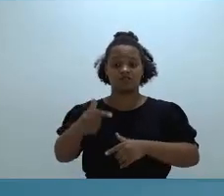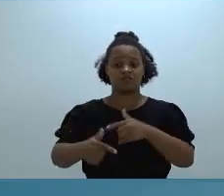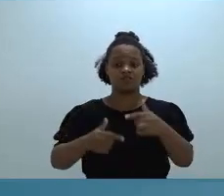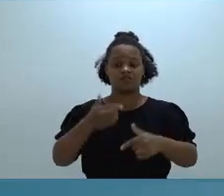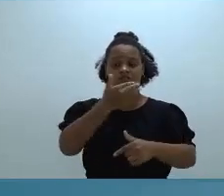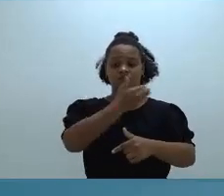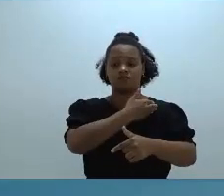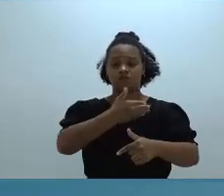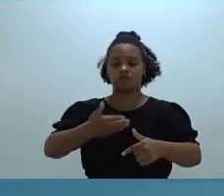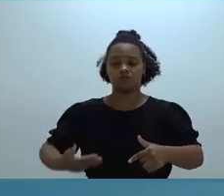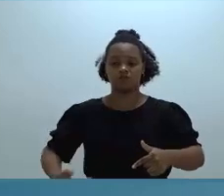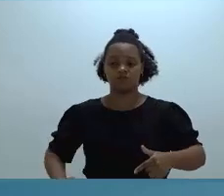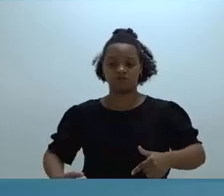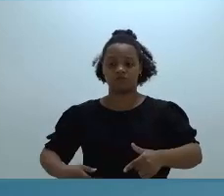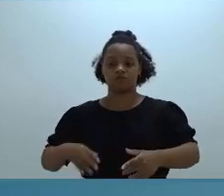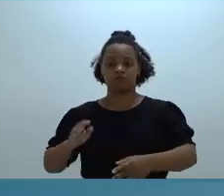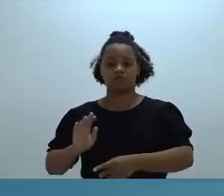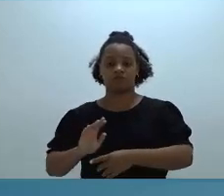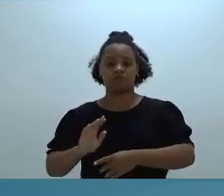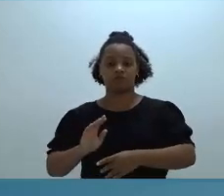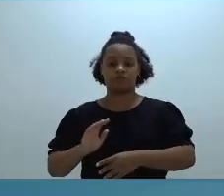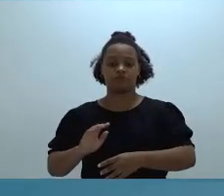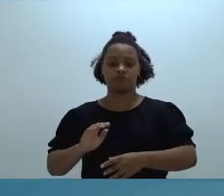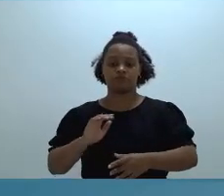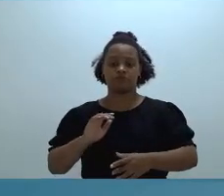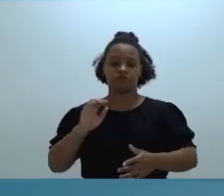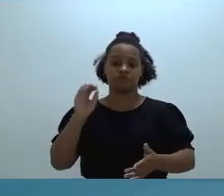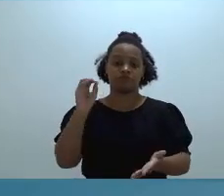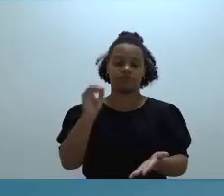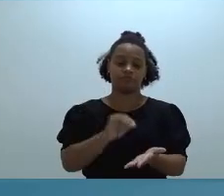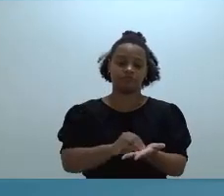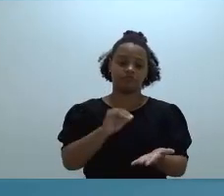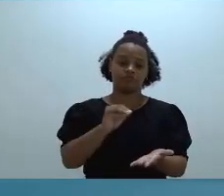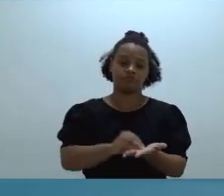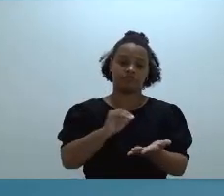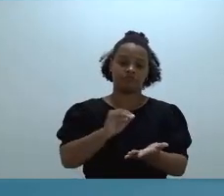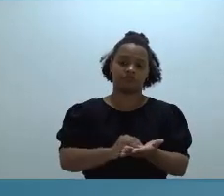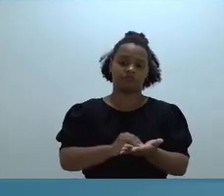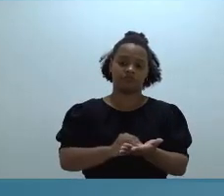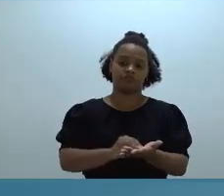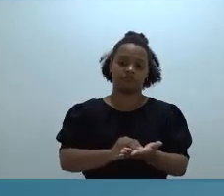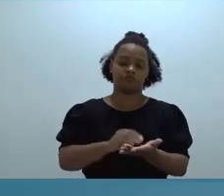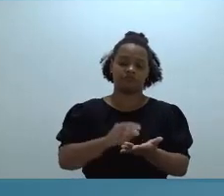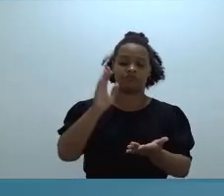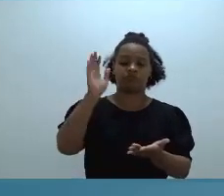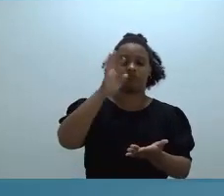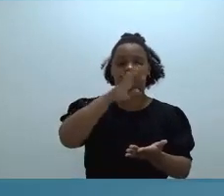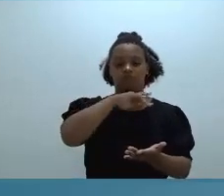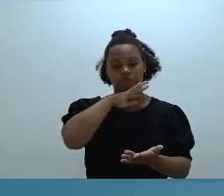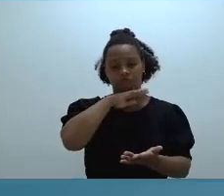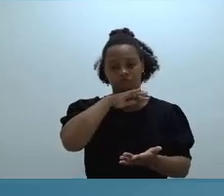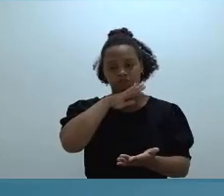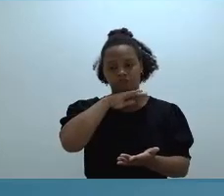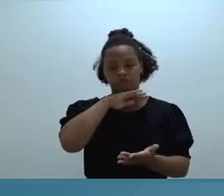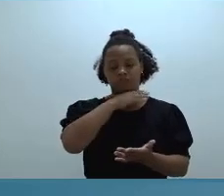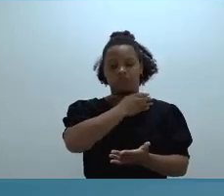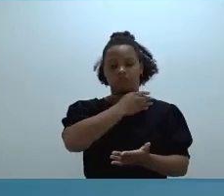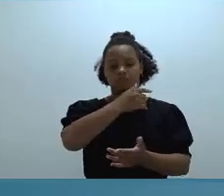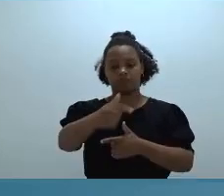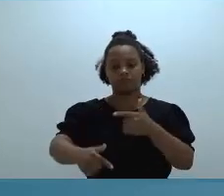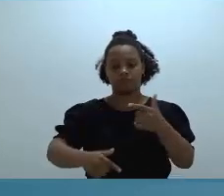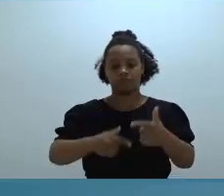ao fim e ao cabo, essa lente só existe porque houve uma má prestação de serviço público. De um serviço